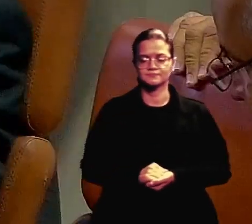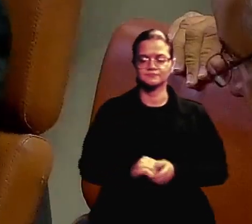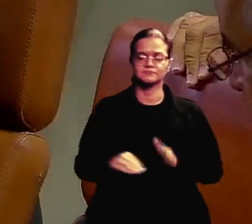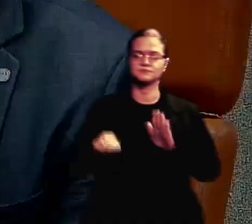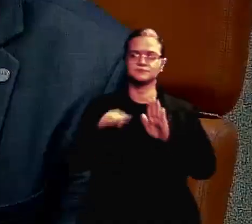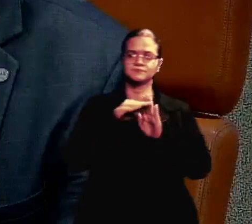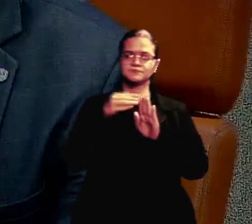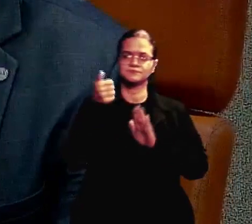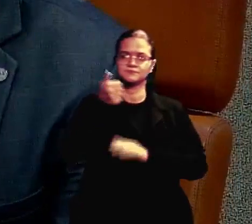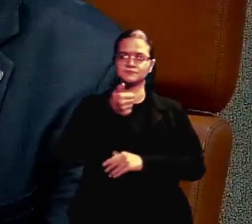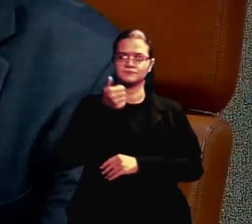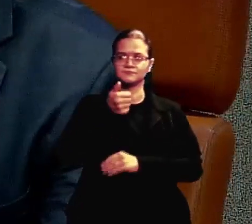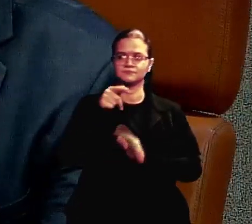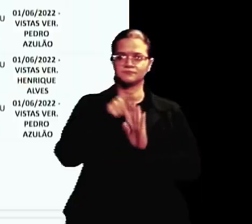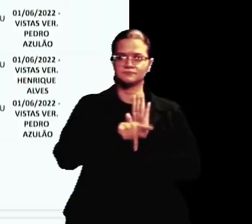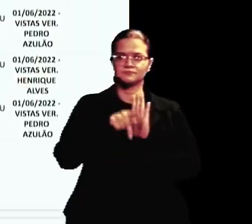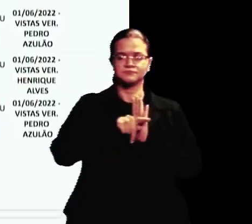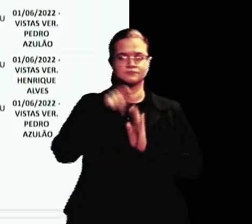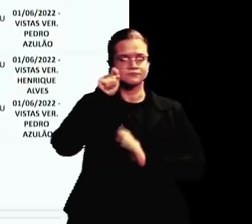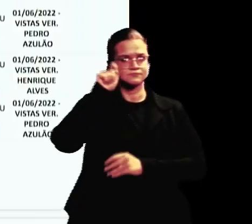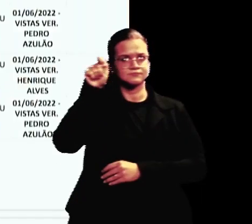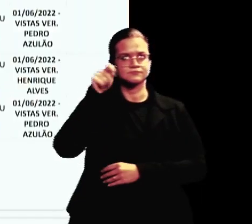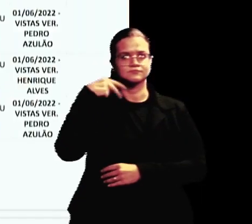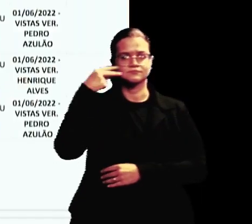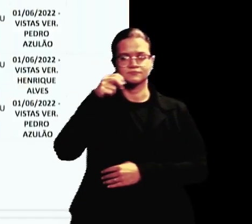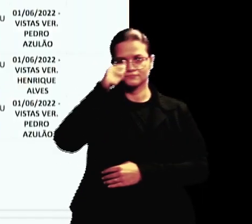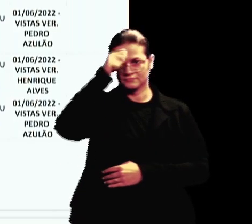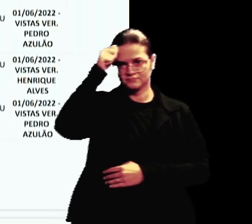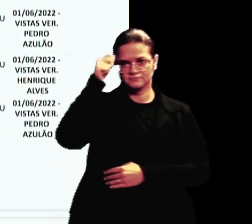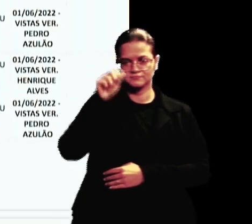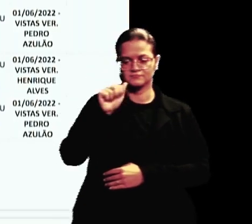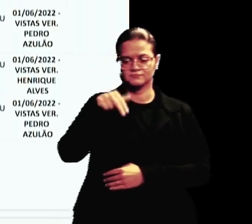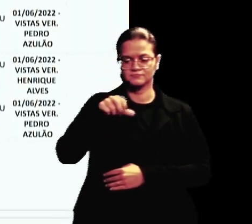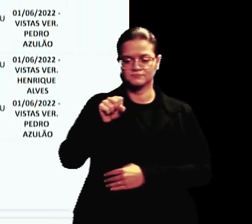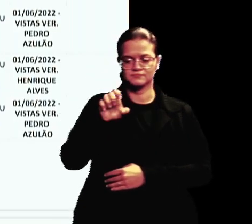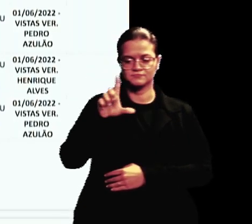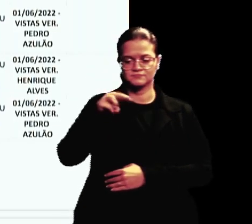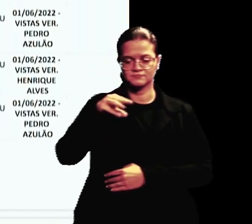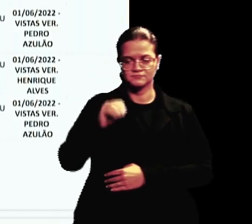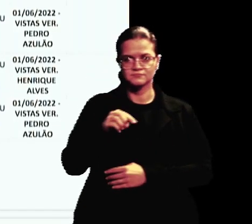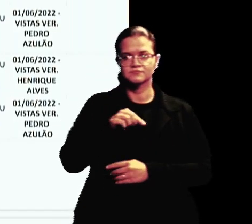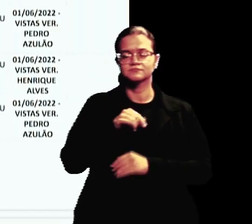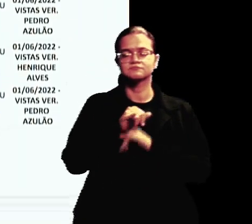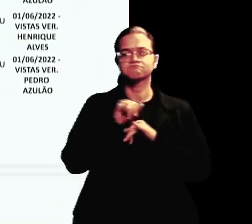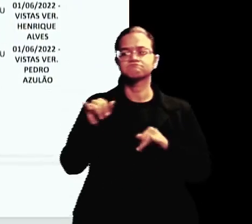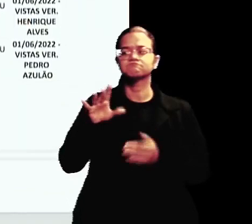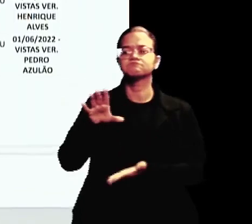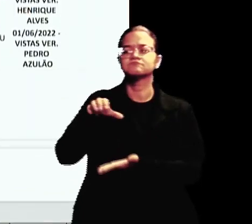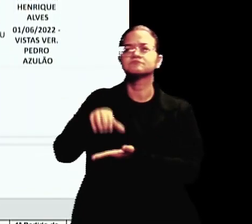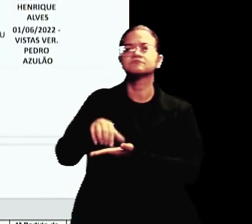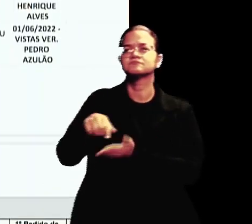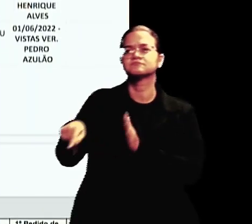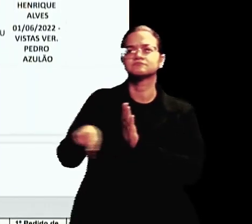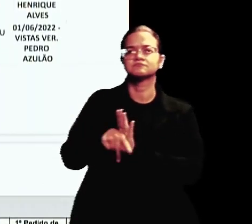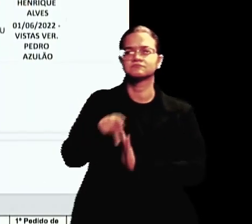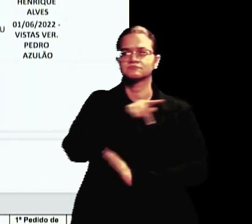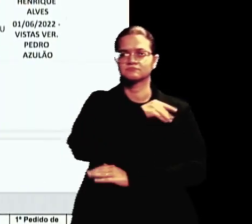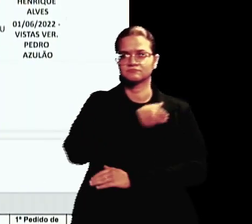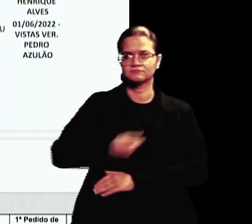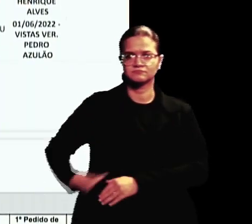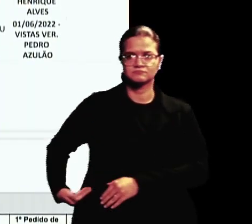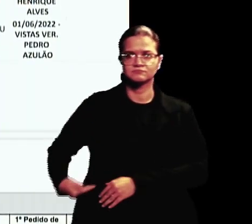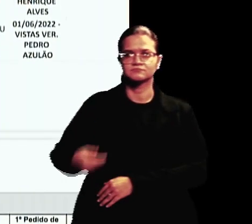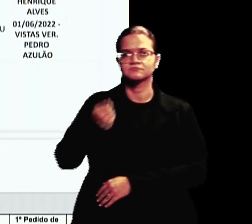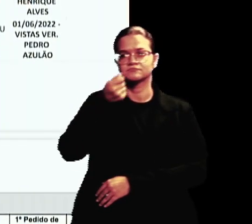Pauta número 1, projeto de autoria do vereador Anselmo Pereira. Declaro de utilidade pública municipal Associação Brasileira